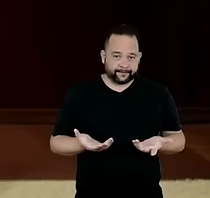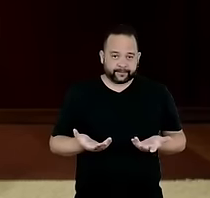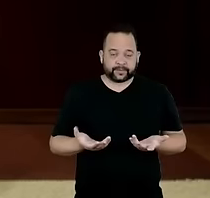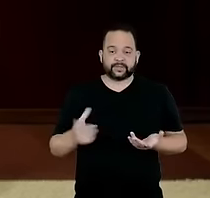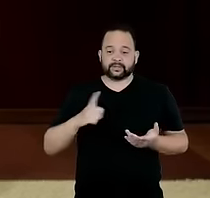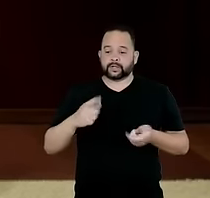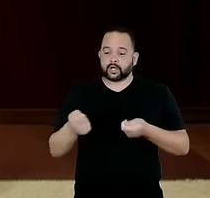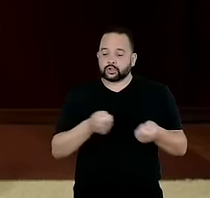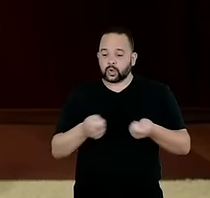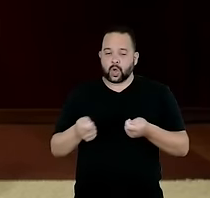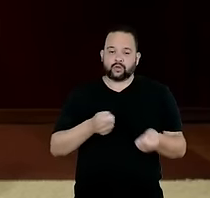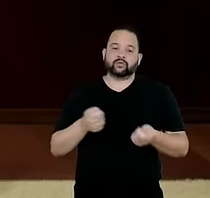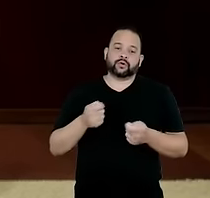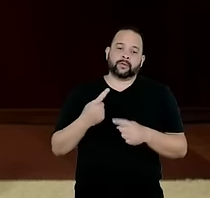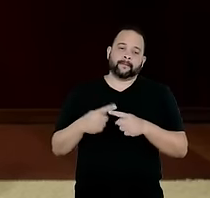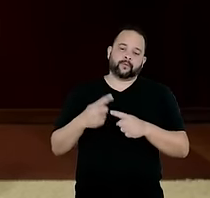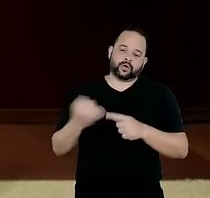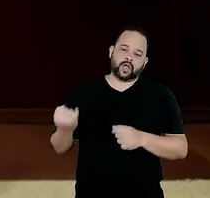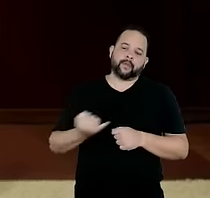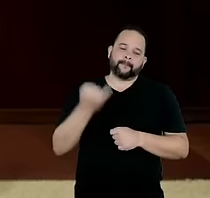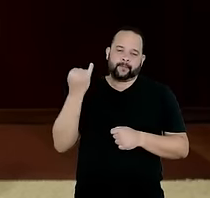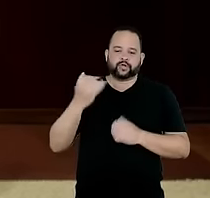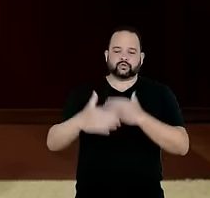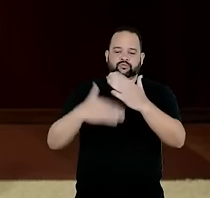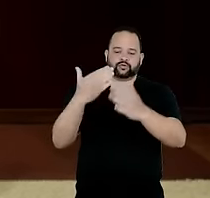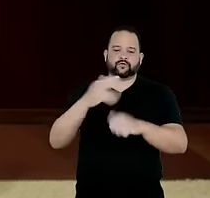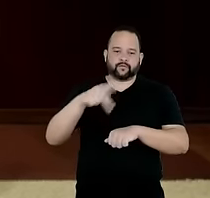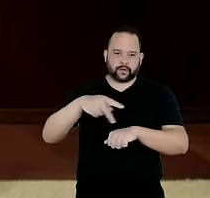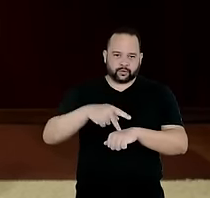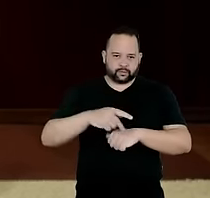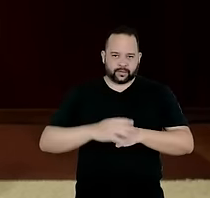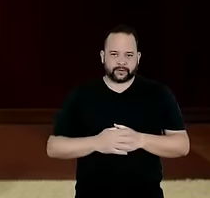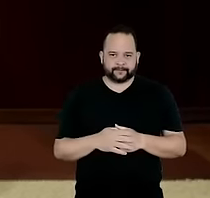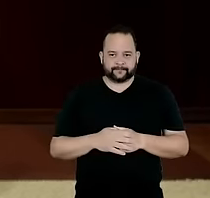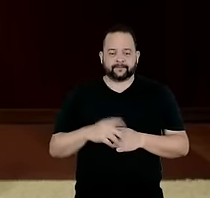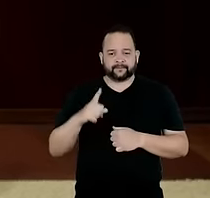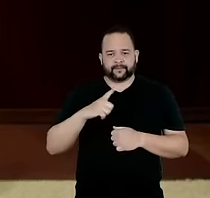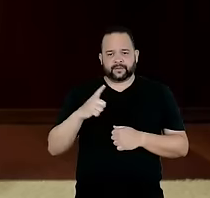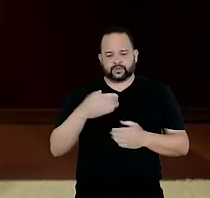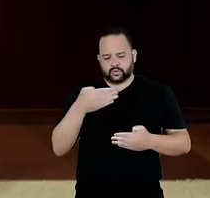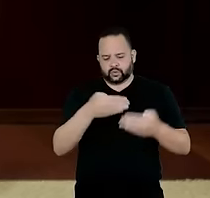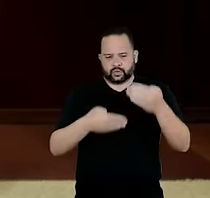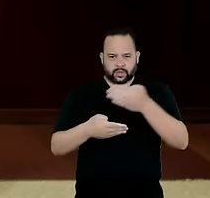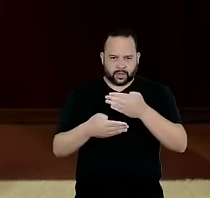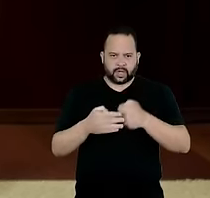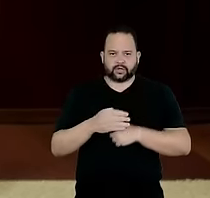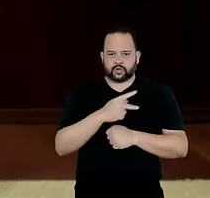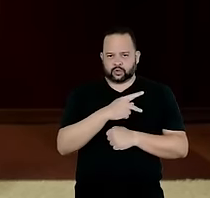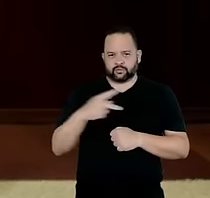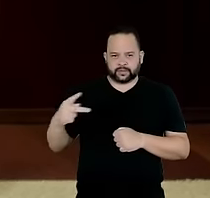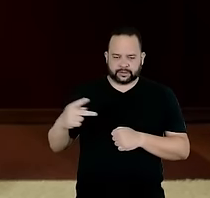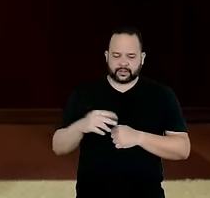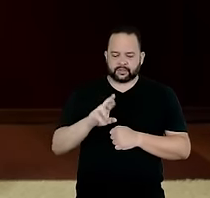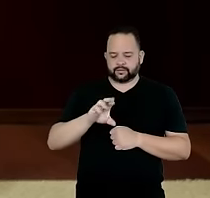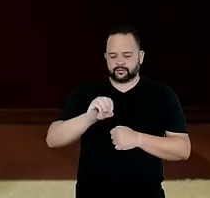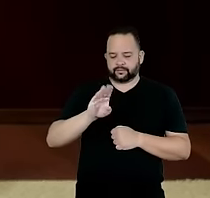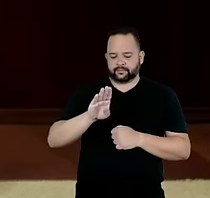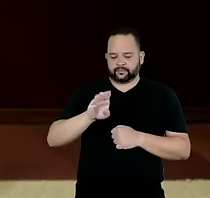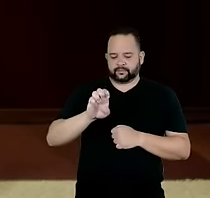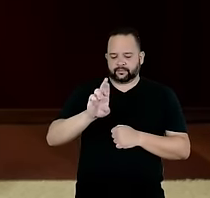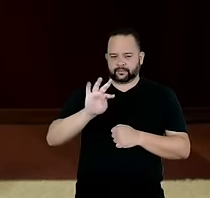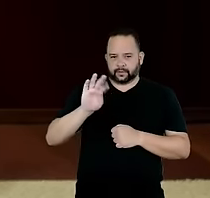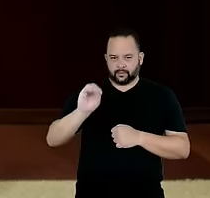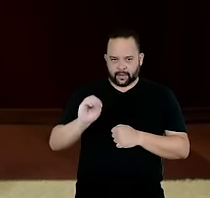pra continuidade e me parece que tinha um slide do do Roberto Campos que mostrava o nível de endividamento da economia desenvolvida e dos